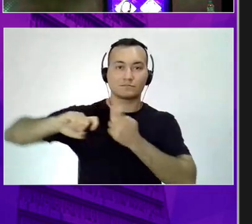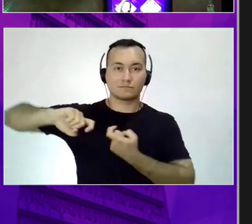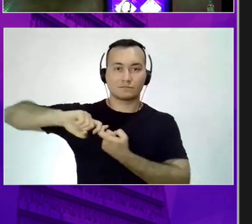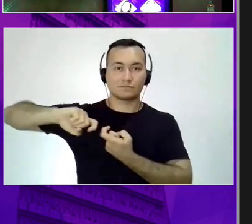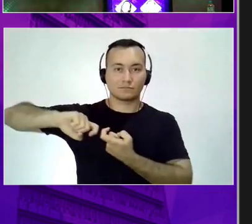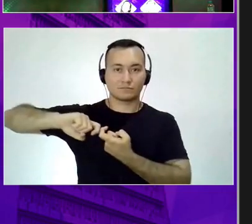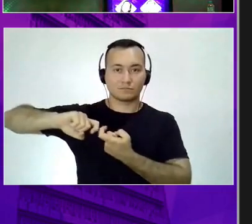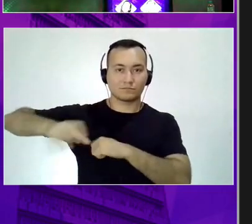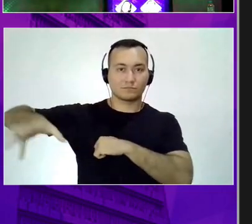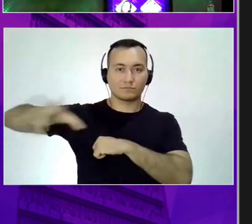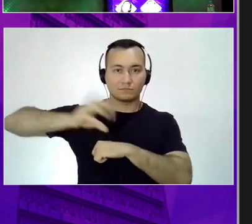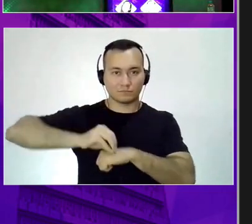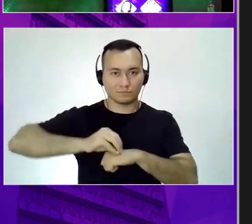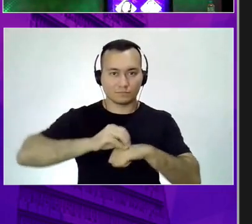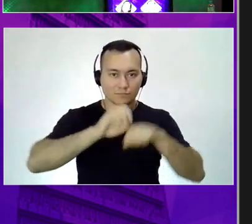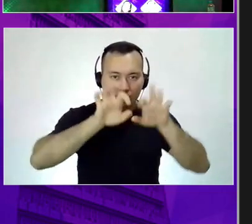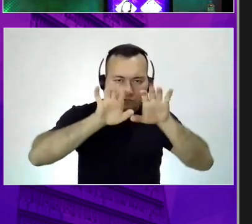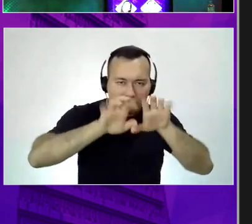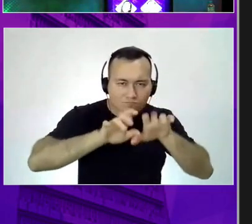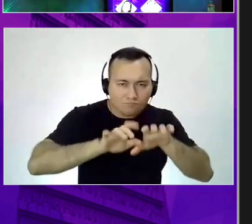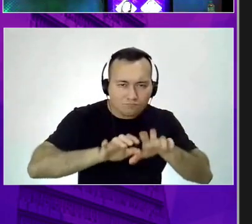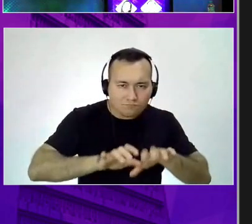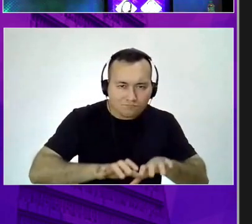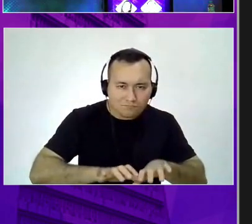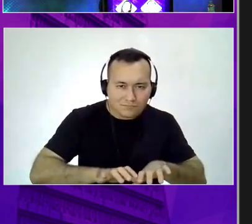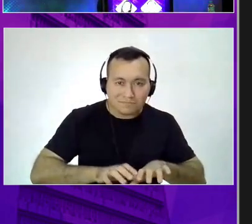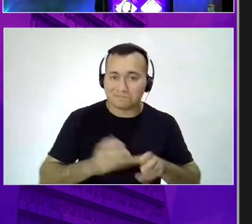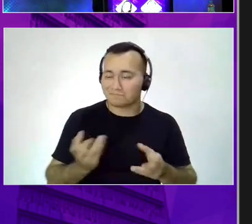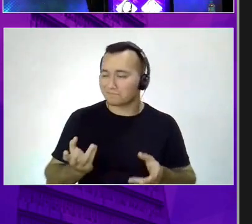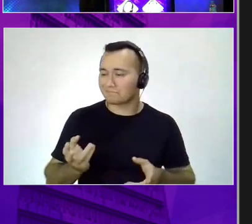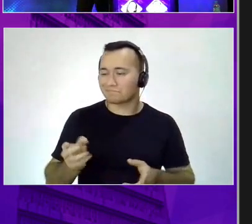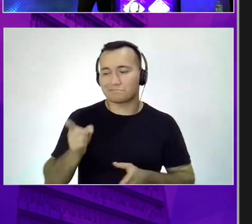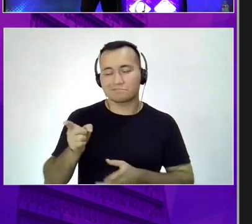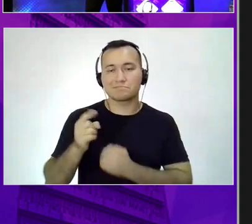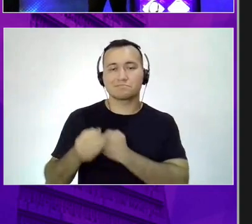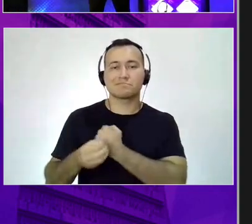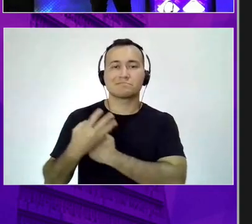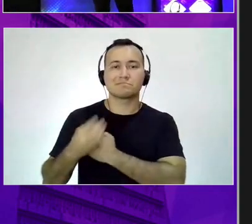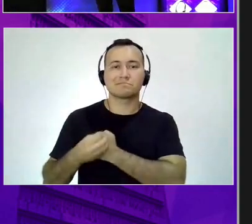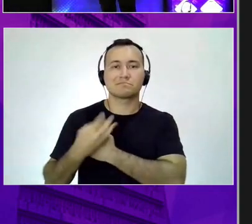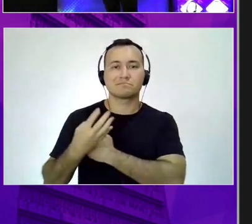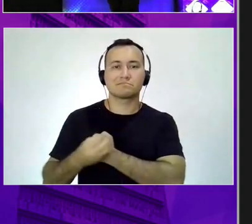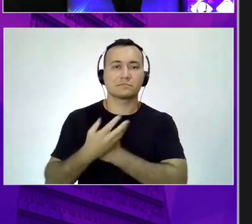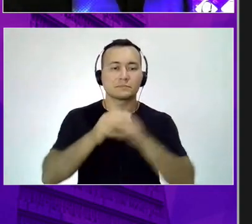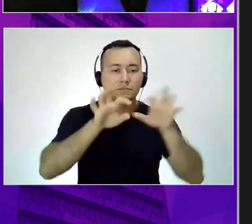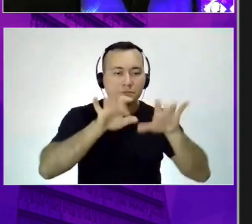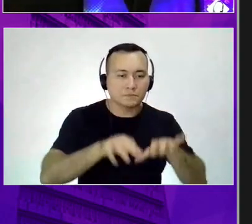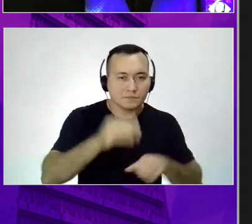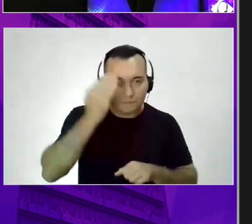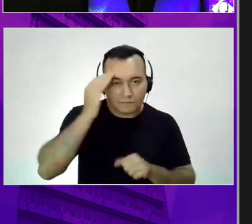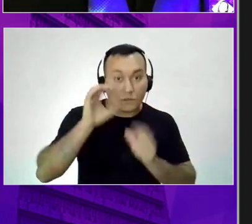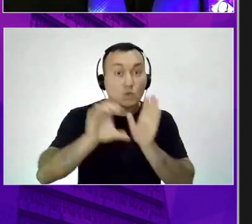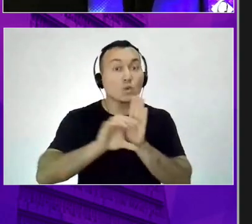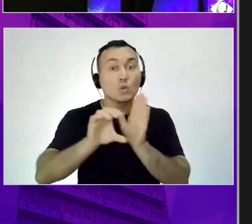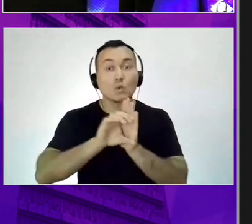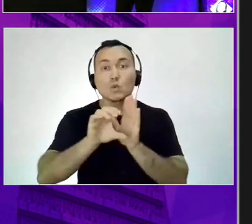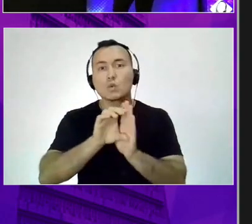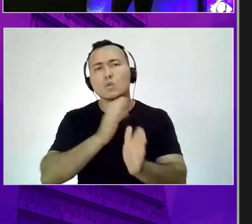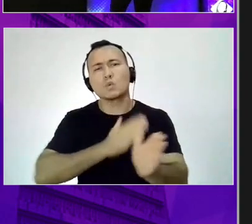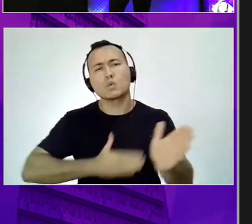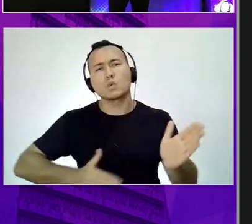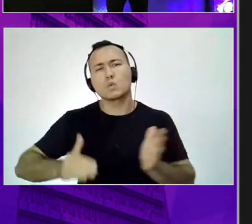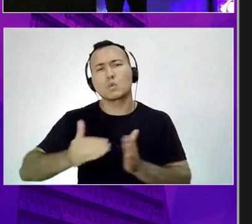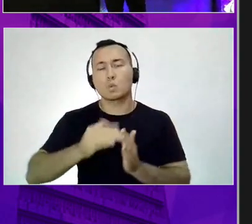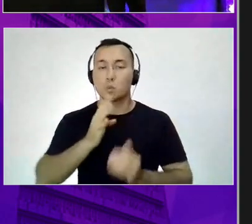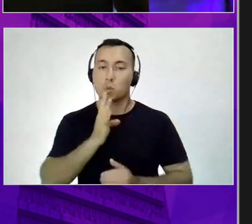Glue para fazer esse processamento. Bacana, né? Então, não necessariamente eu preciso saber codificar tudo. Às vezes, eu posso contar com a ajuda da